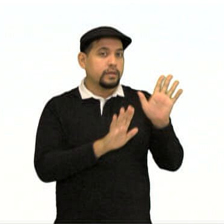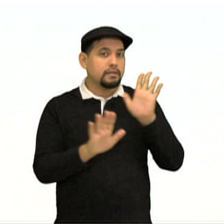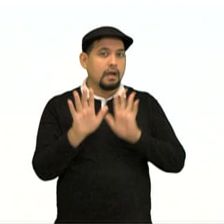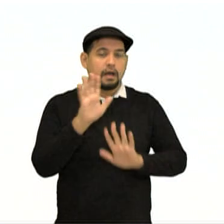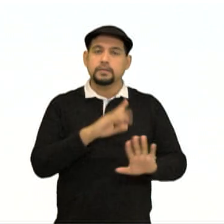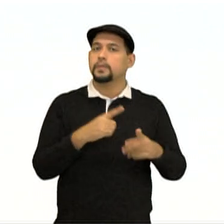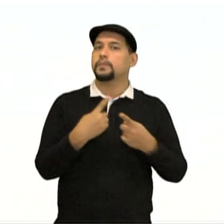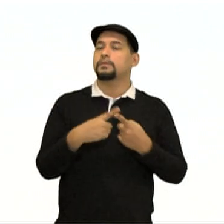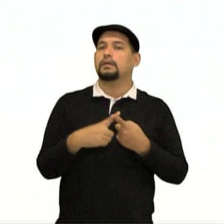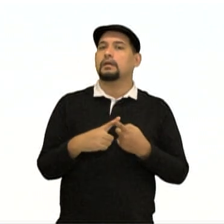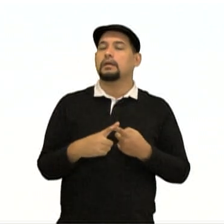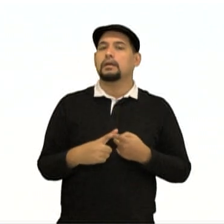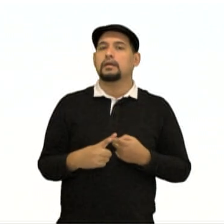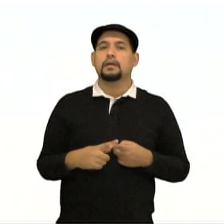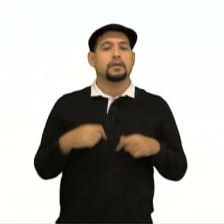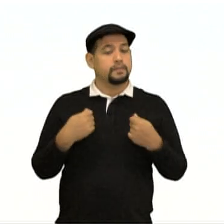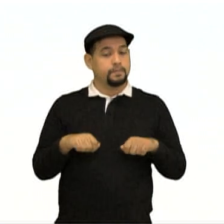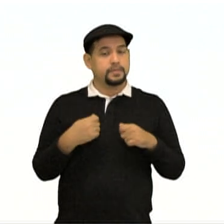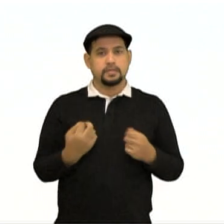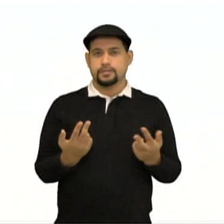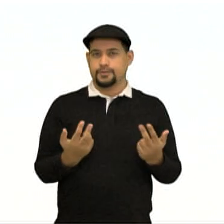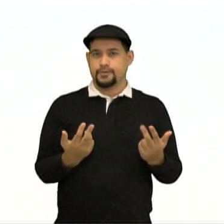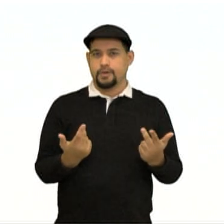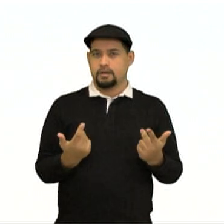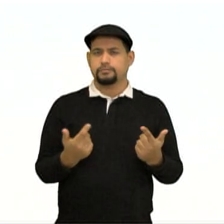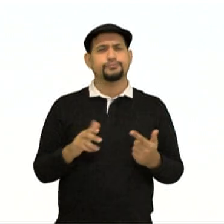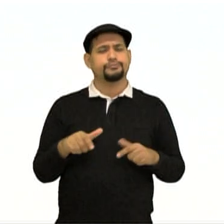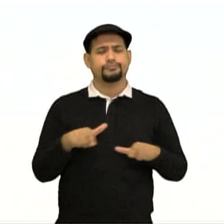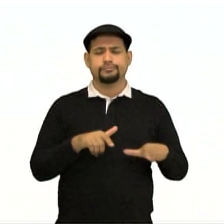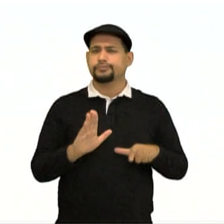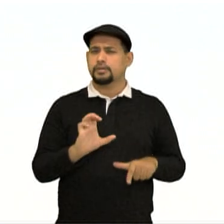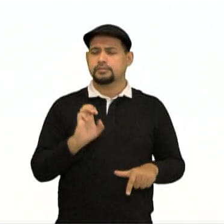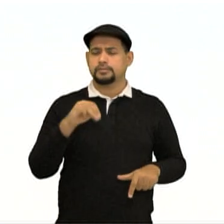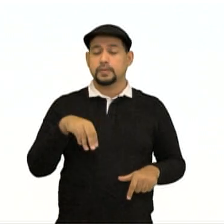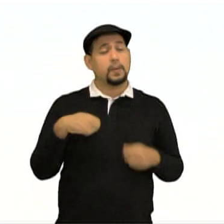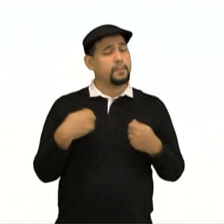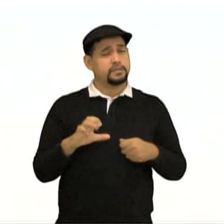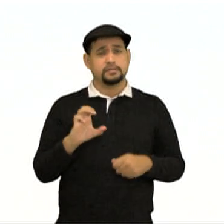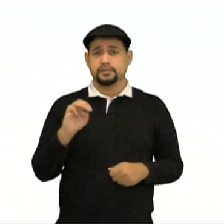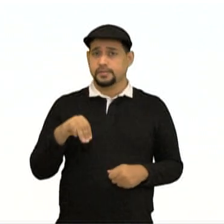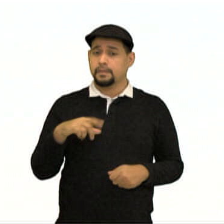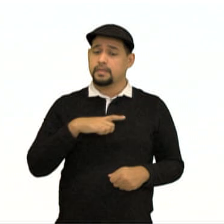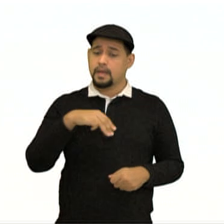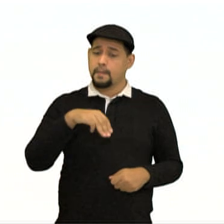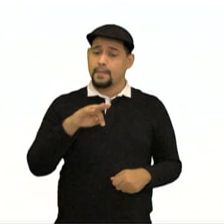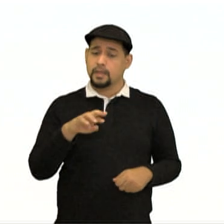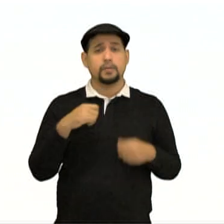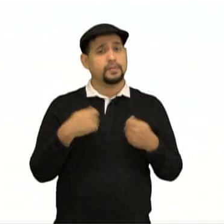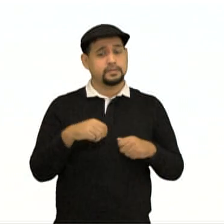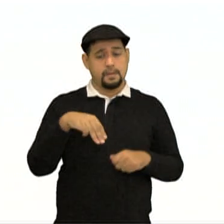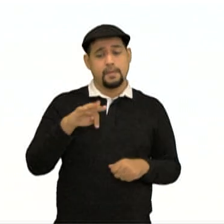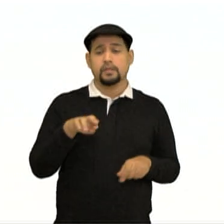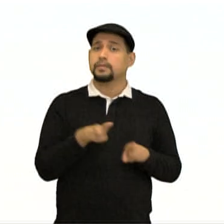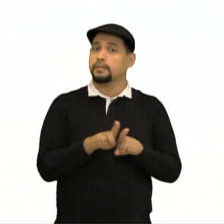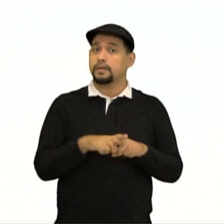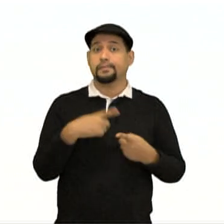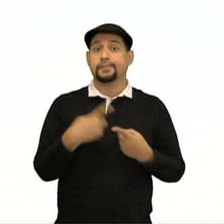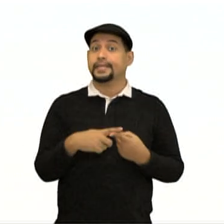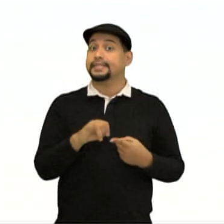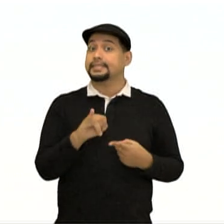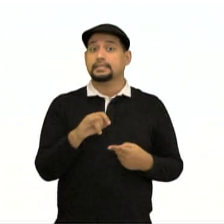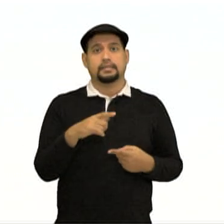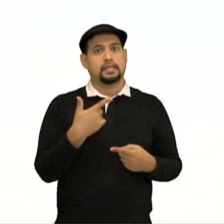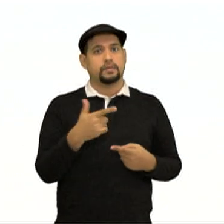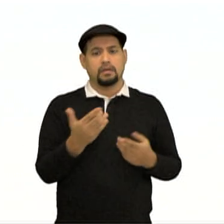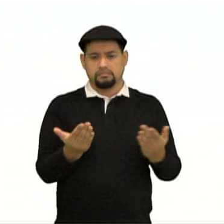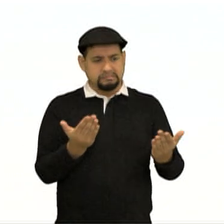as unidades têm que ser equivalentes. Se eu estou trabalhando em centímetro, tudo tem que estar em centímetro. Se está em metro, tem que estar em metro. Porque, às vezes, se você não